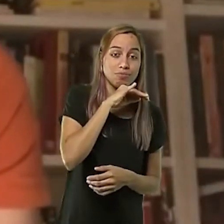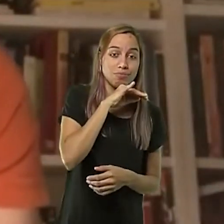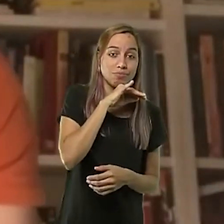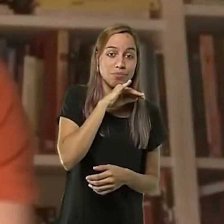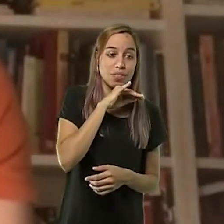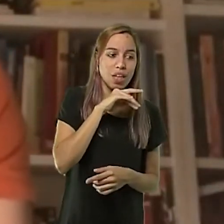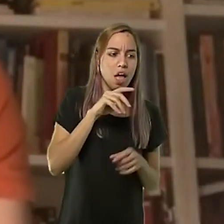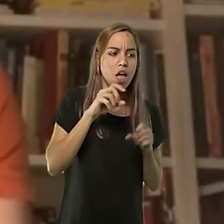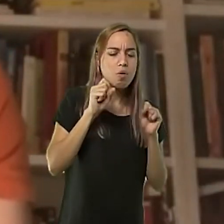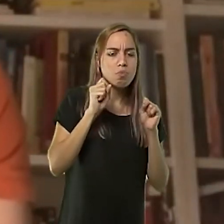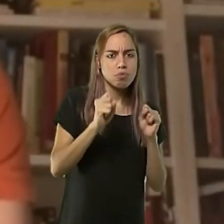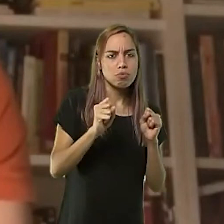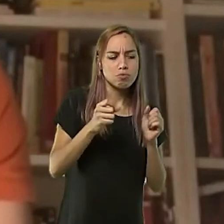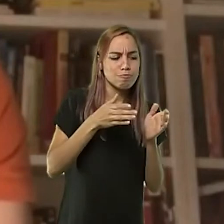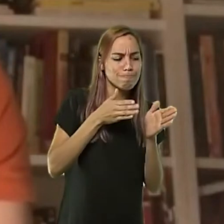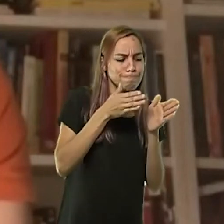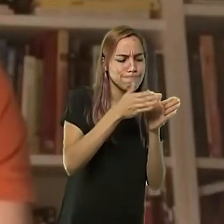encontrar